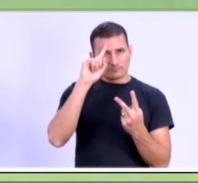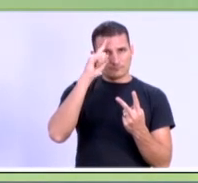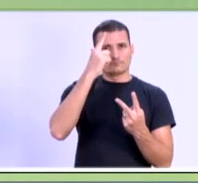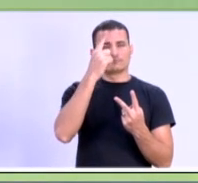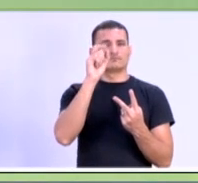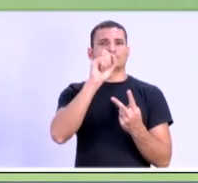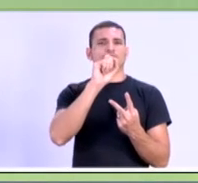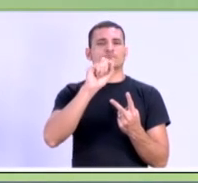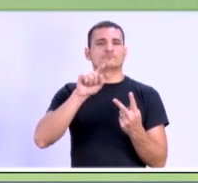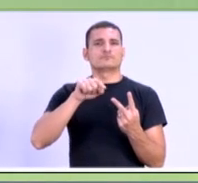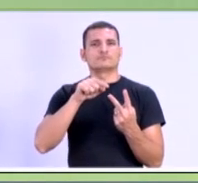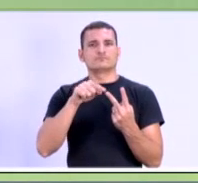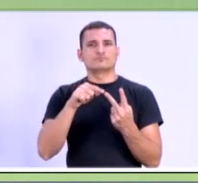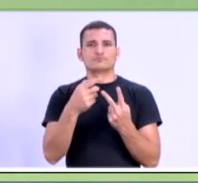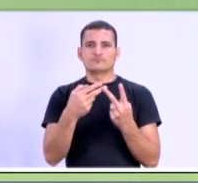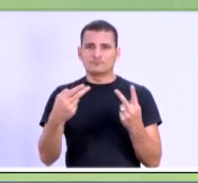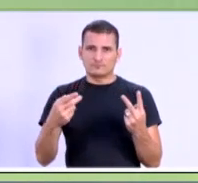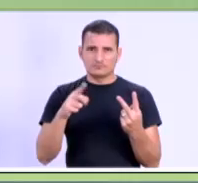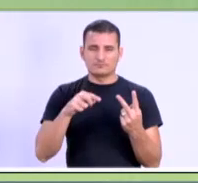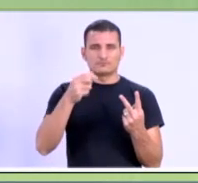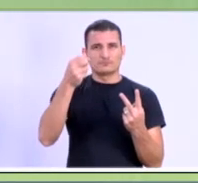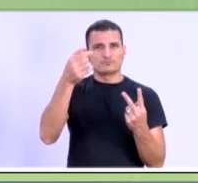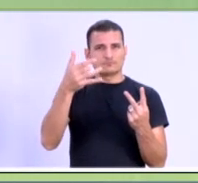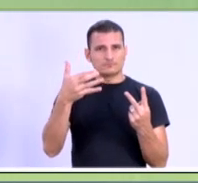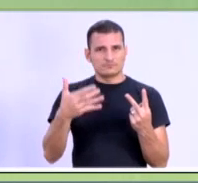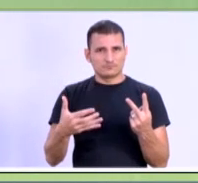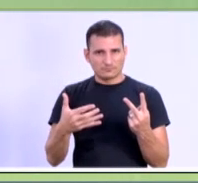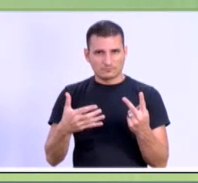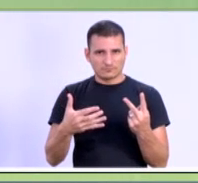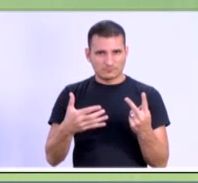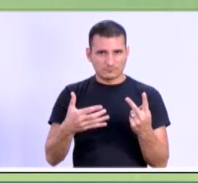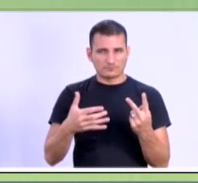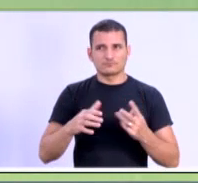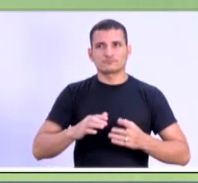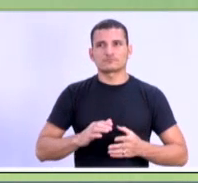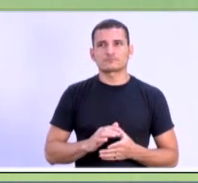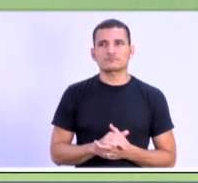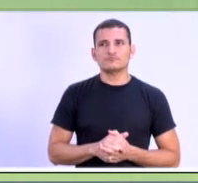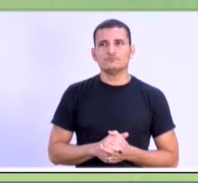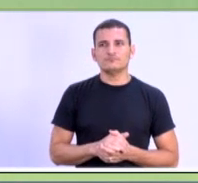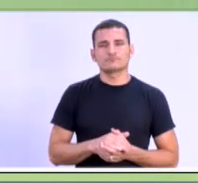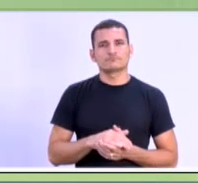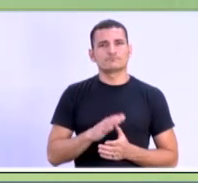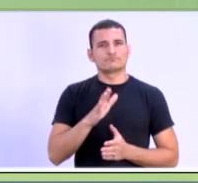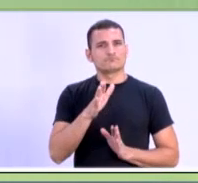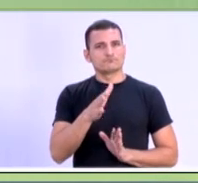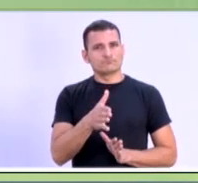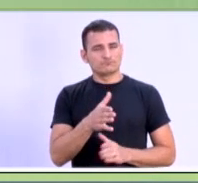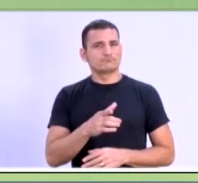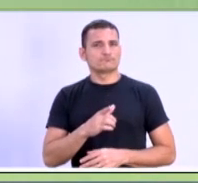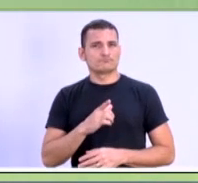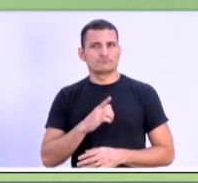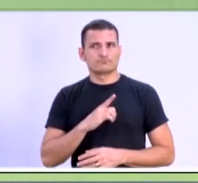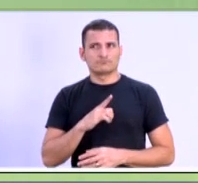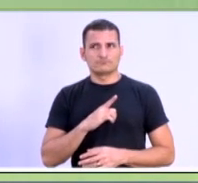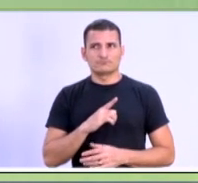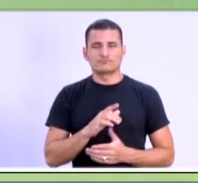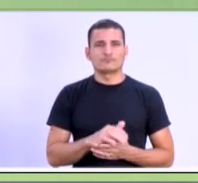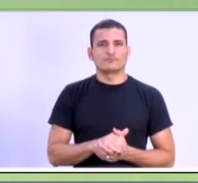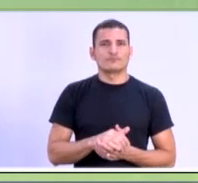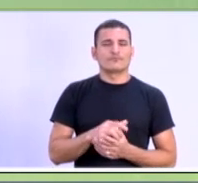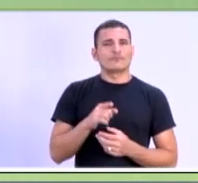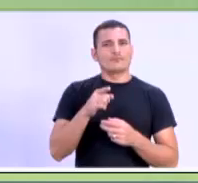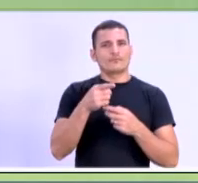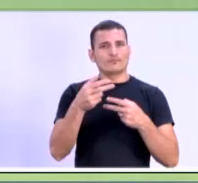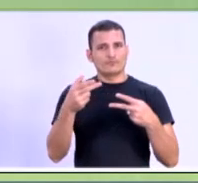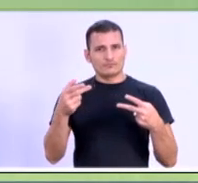objeto. Isto é, a descrição de uma pré-classificação já existente. Já o objeto, que é o